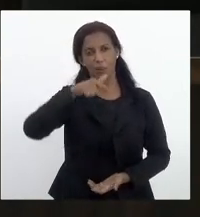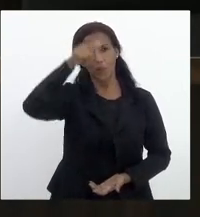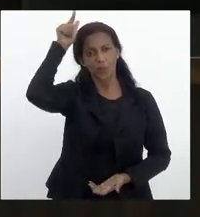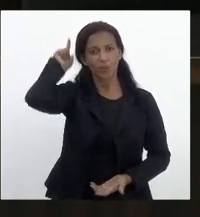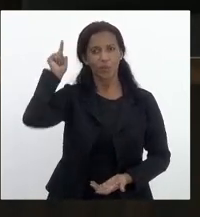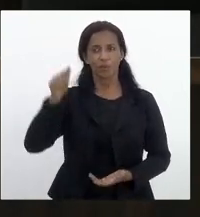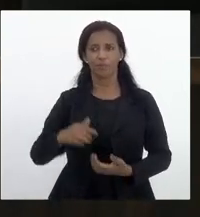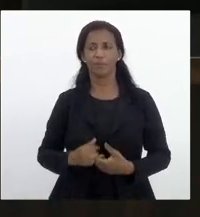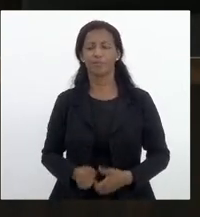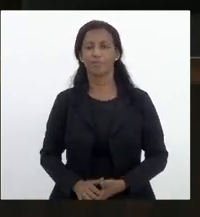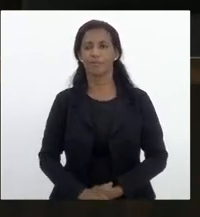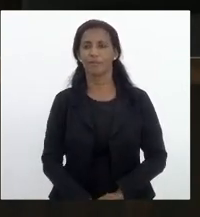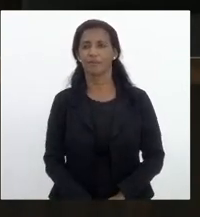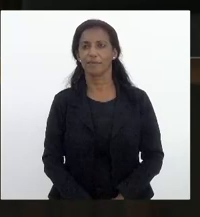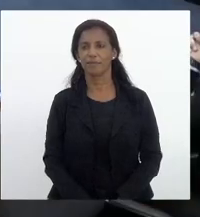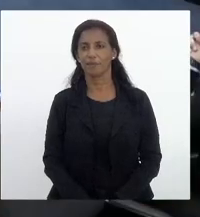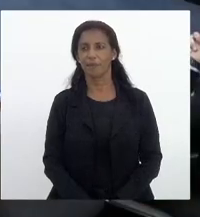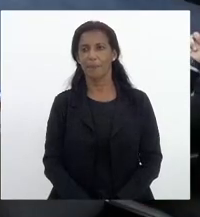Paulo